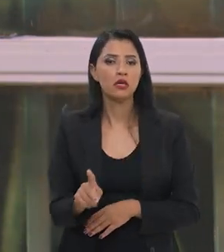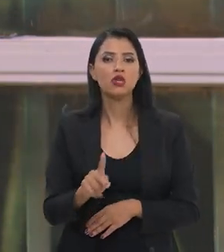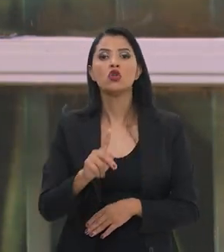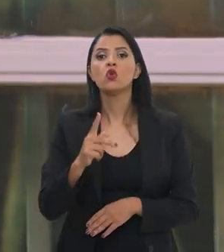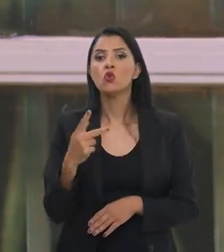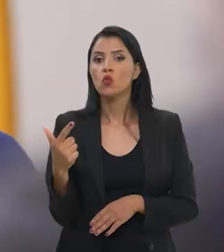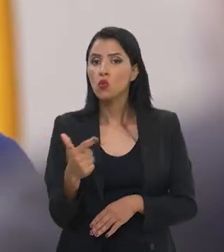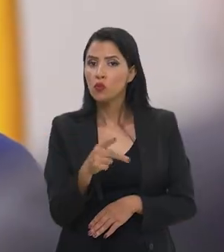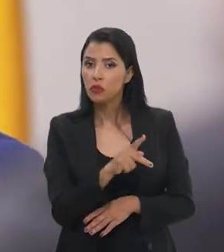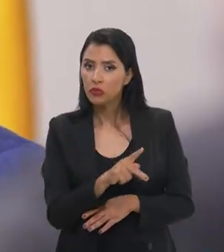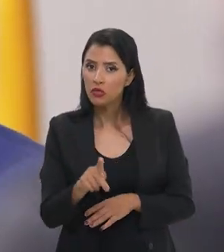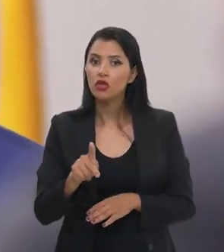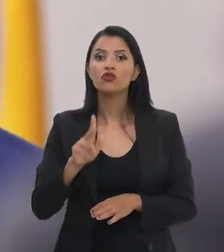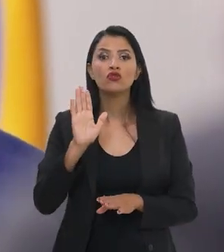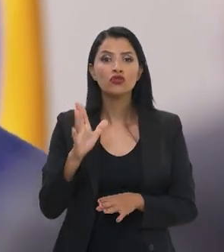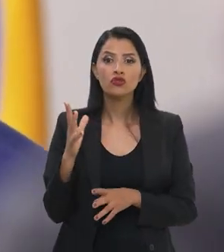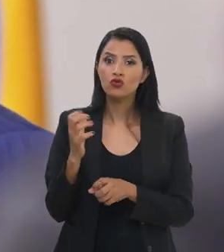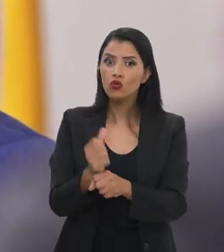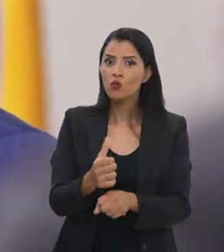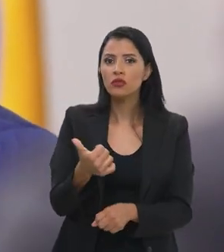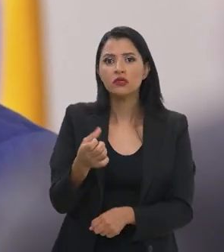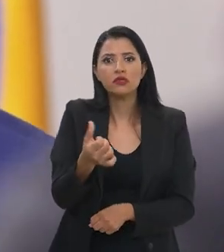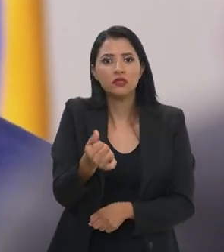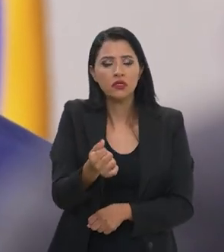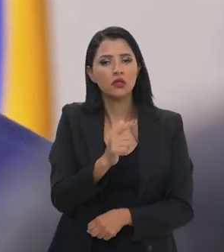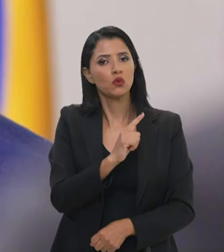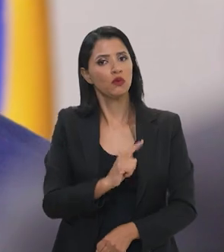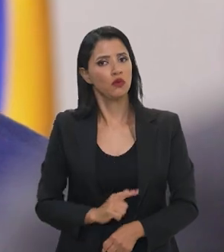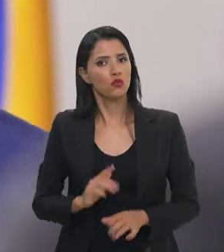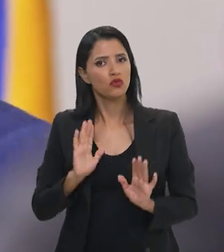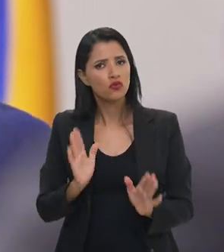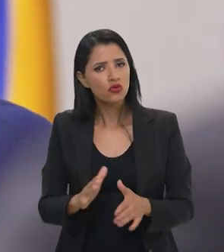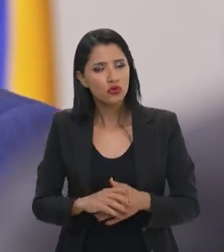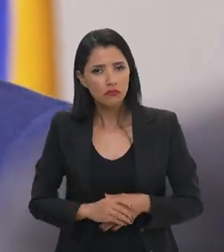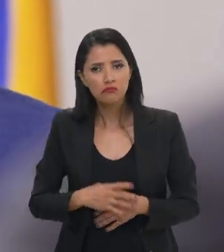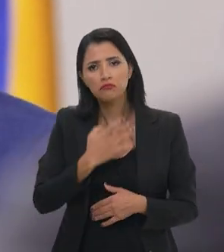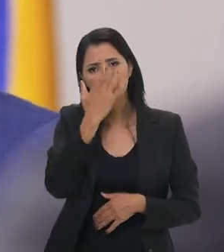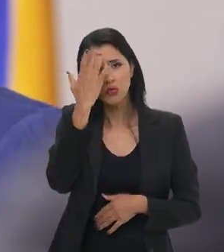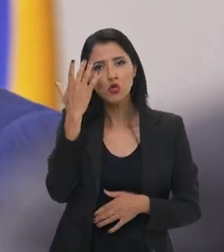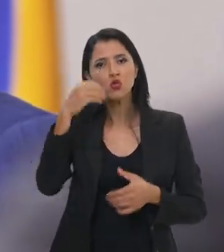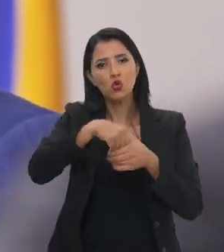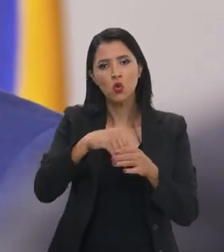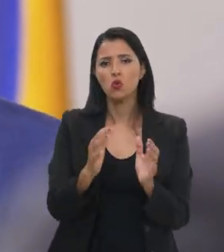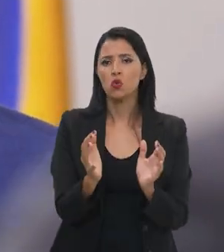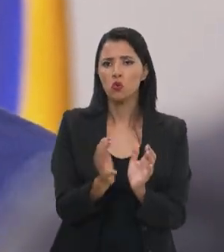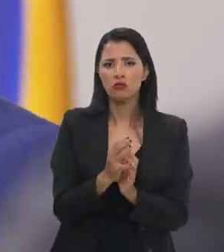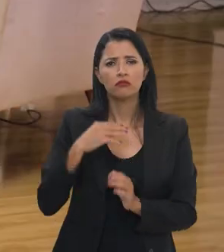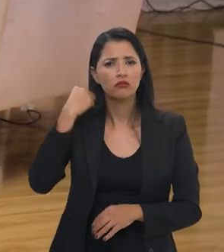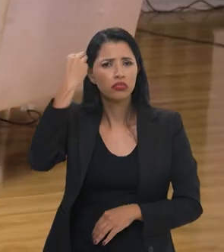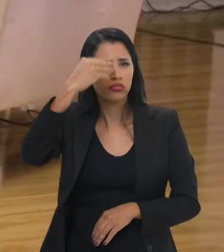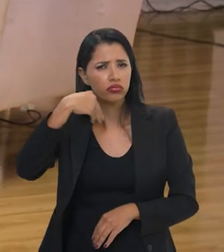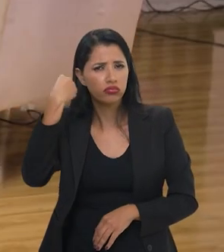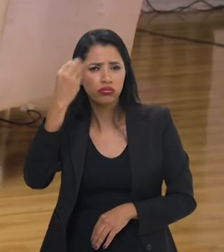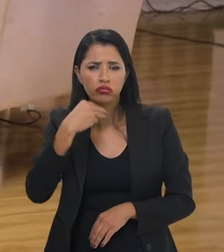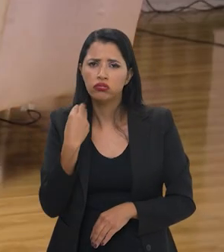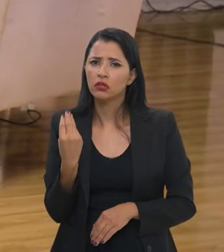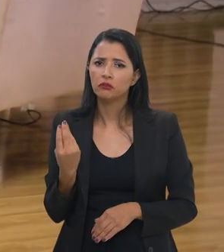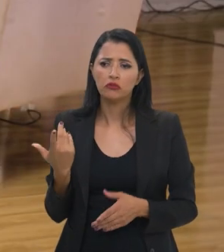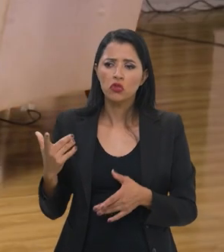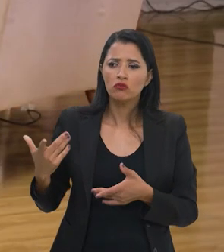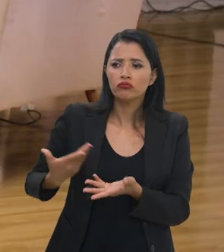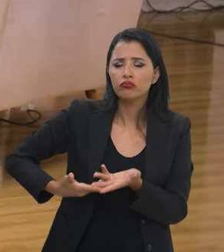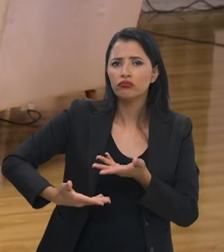de Presidente um vice-presidente que foi 16 anos Governador muitas pessoas que estão na equipe com grande experiência